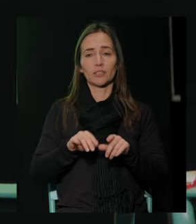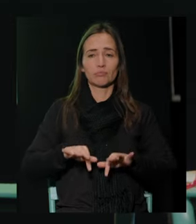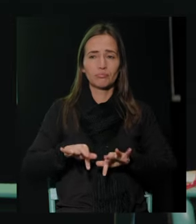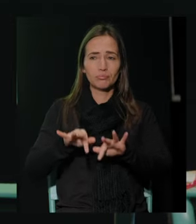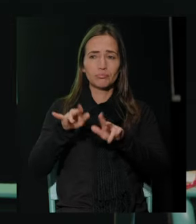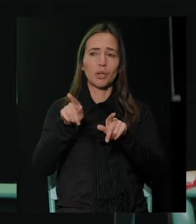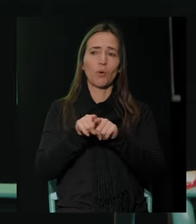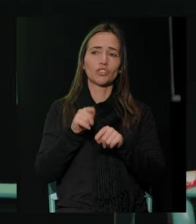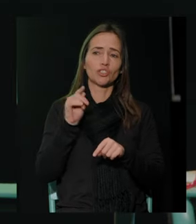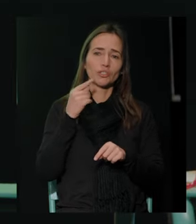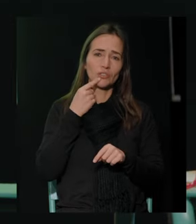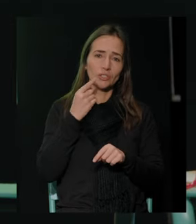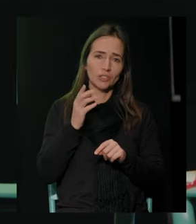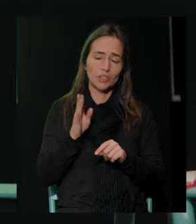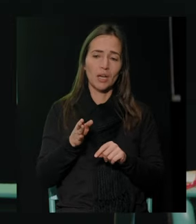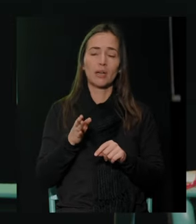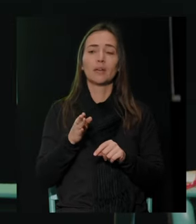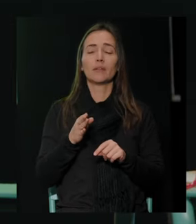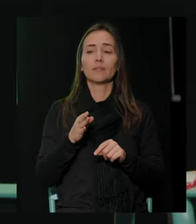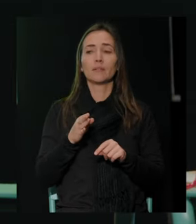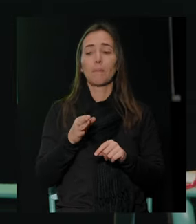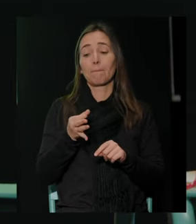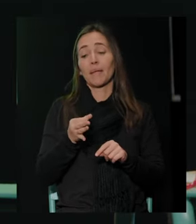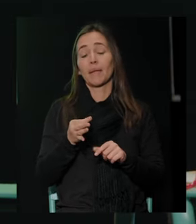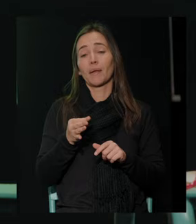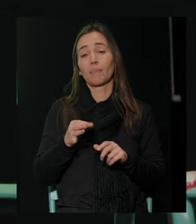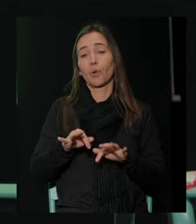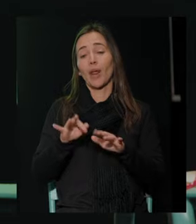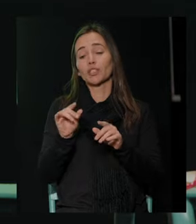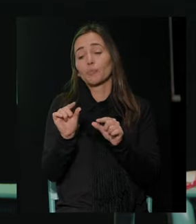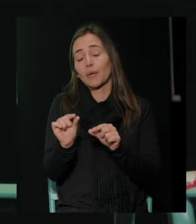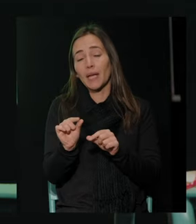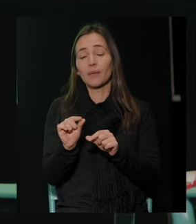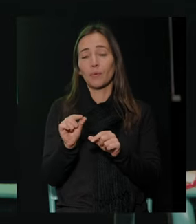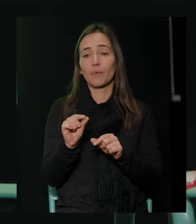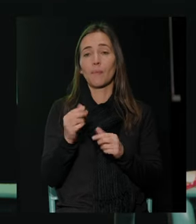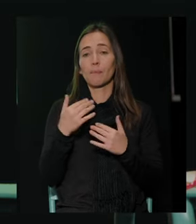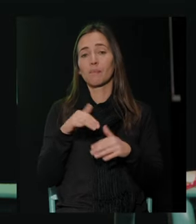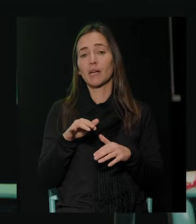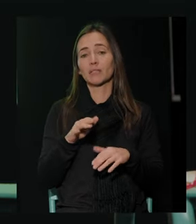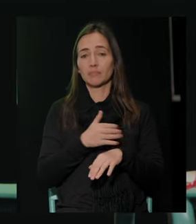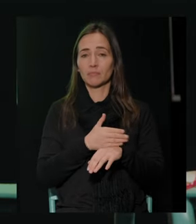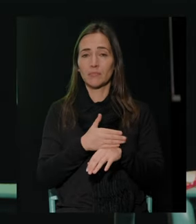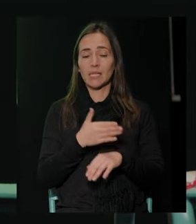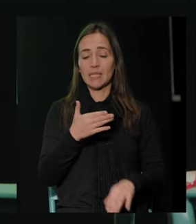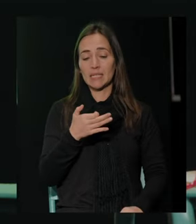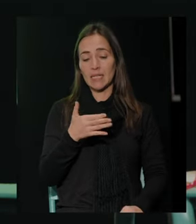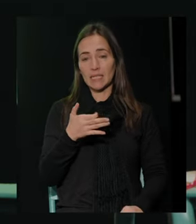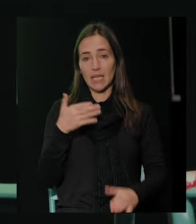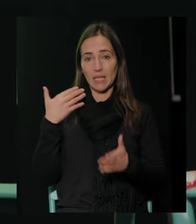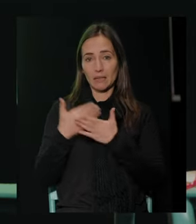progresso, como era chamado, não é? Aqui com P minúsculo, mas as políticas de progresso, de desenvolvimento, que basicamente, ali a partir do século XVII até